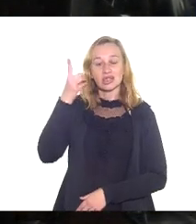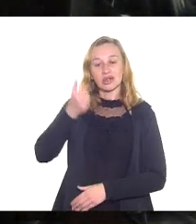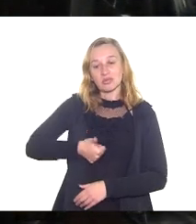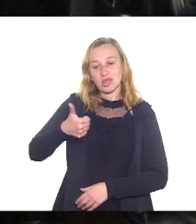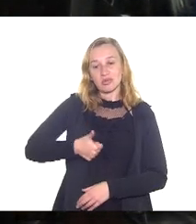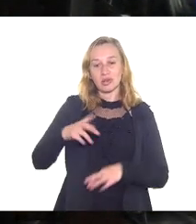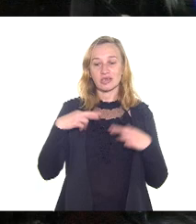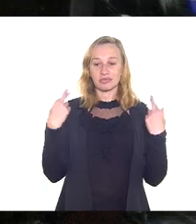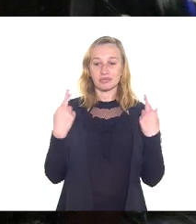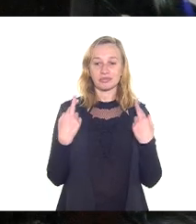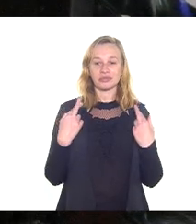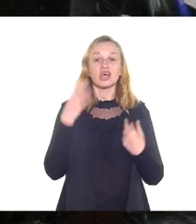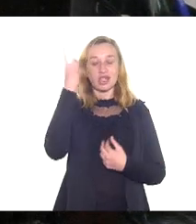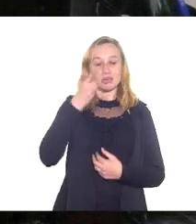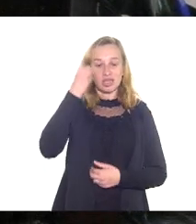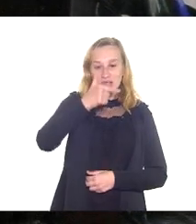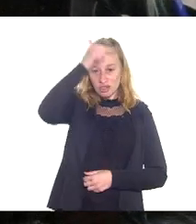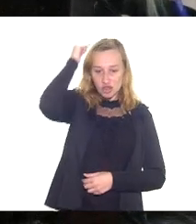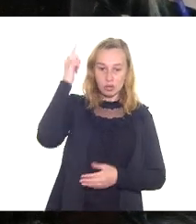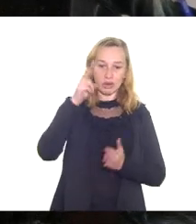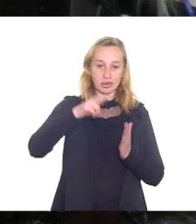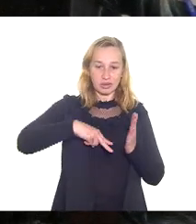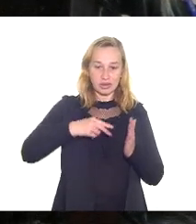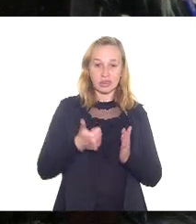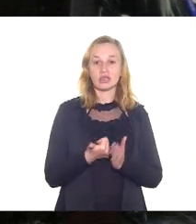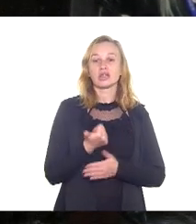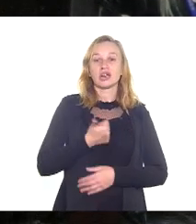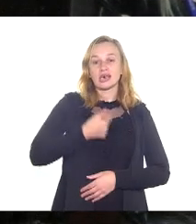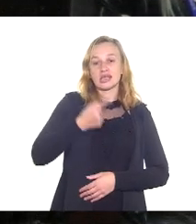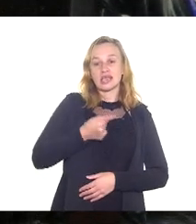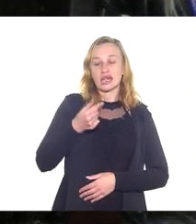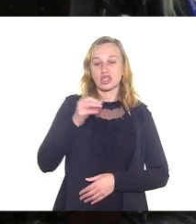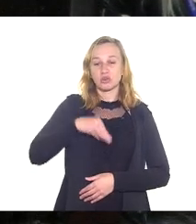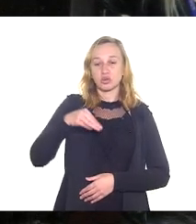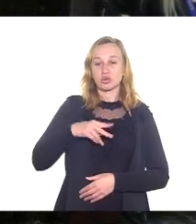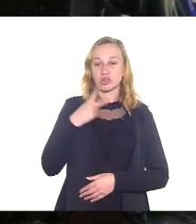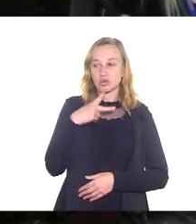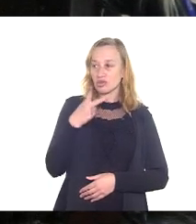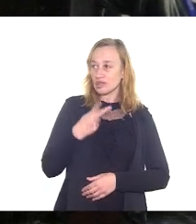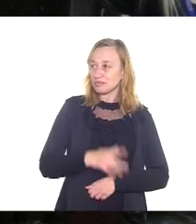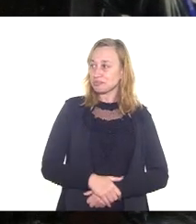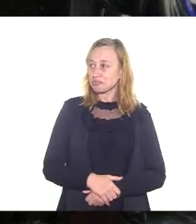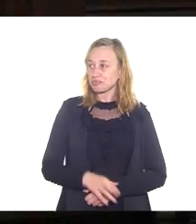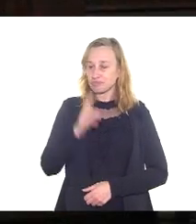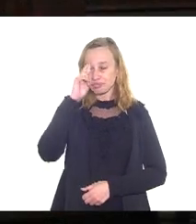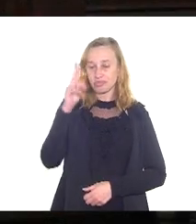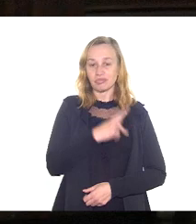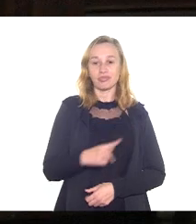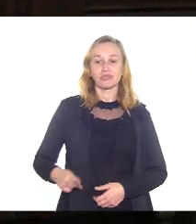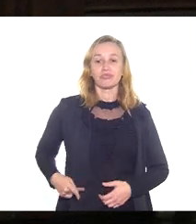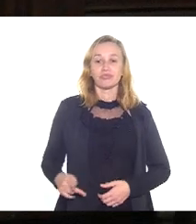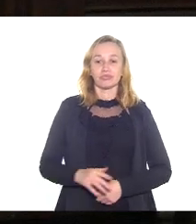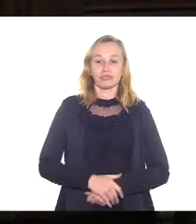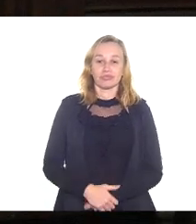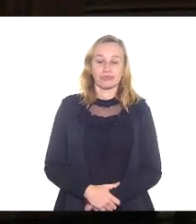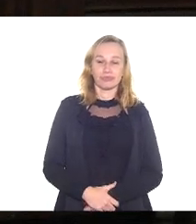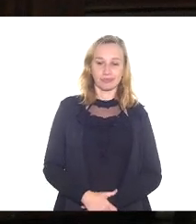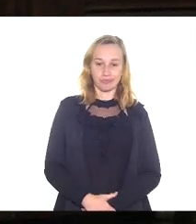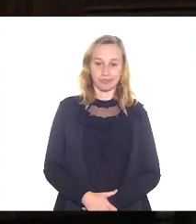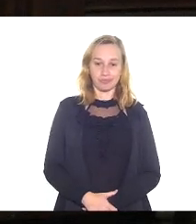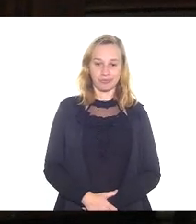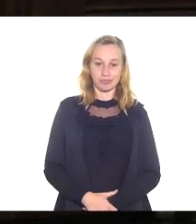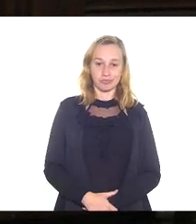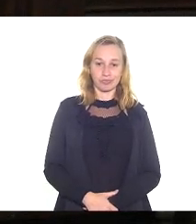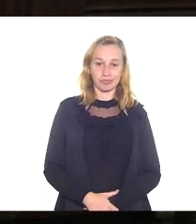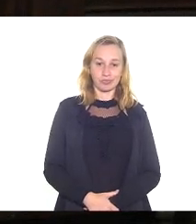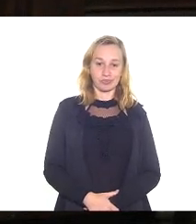é o nobre deputado Luiz Paulo. Vossa Excelência tem 7 minutos para sua manifestação. Senhora presidente, no